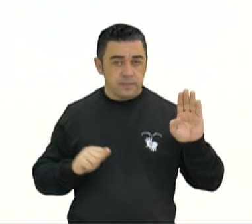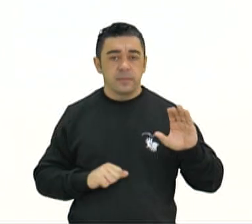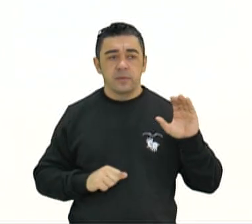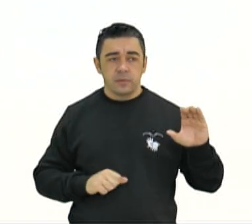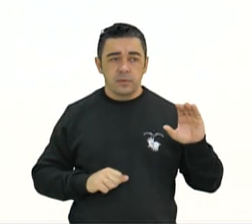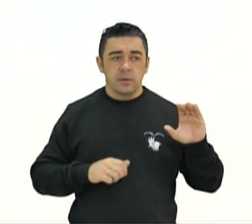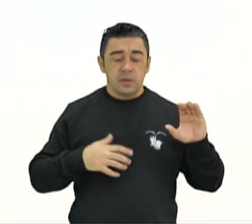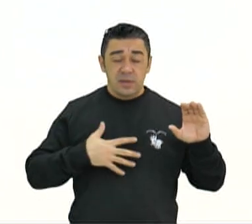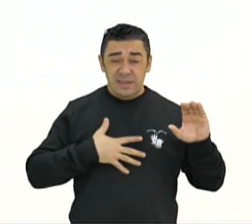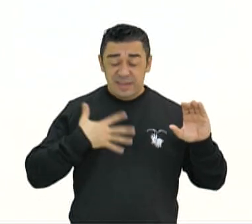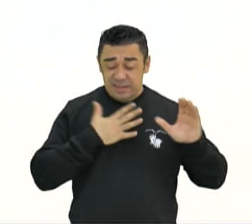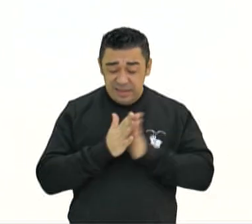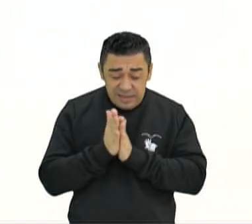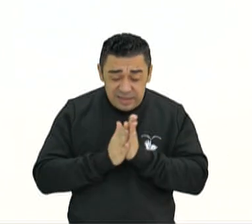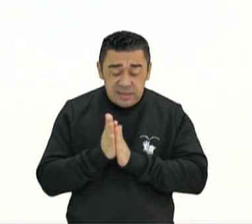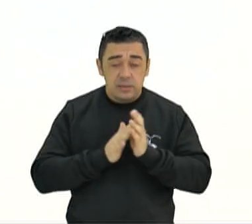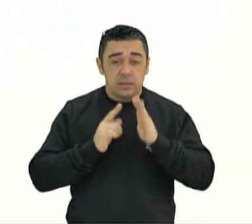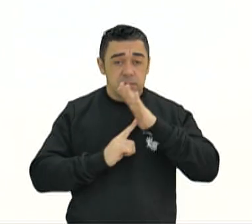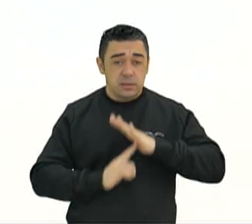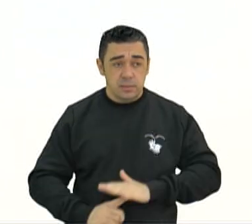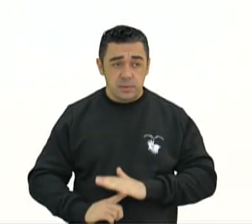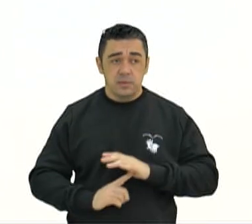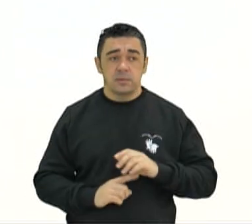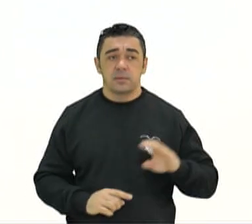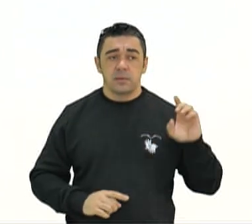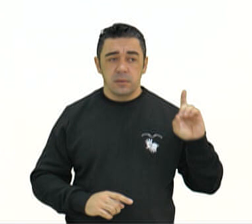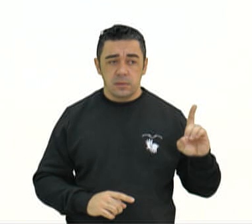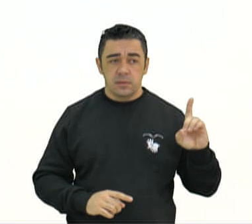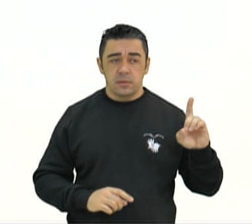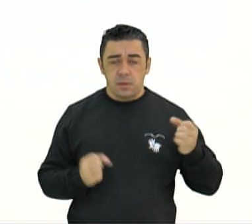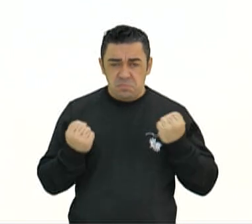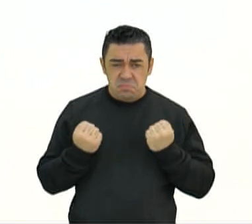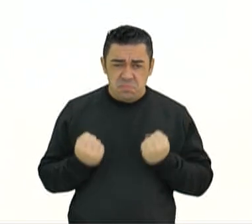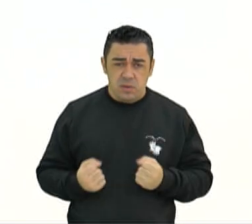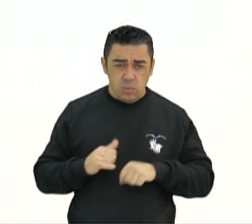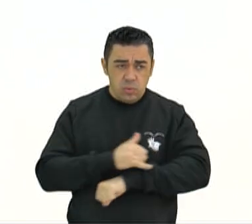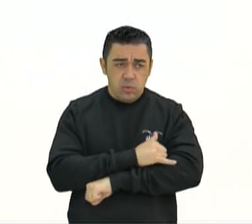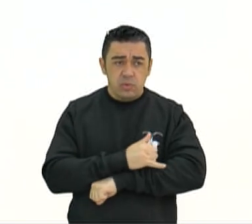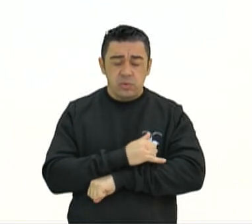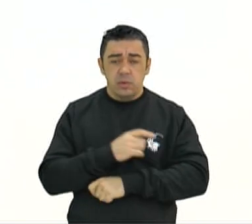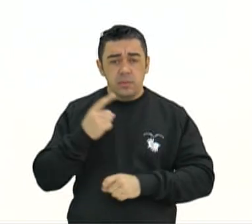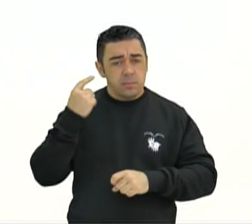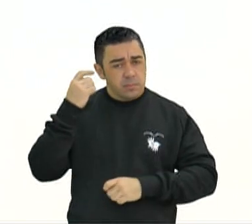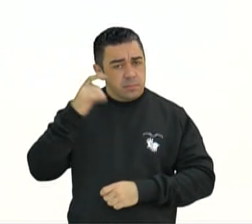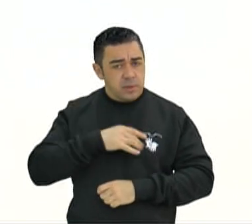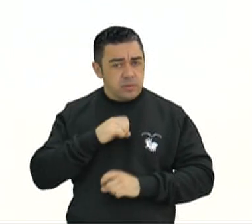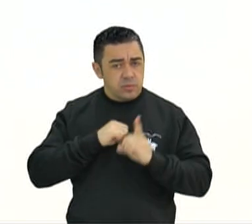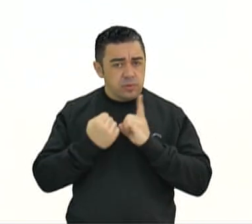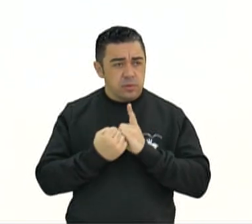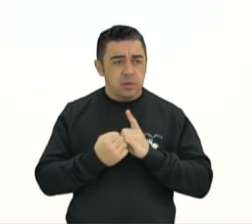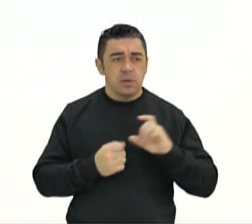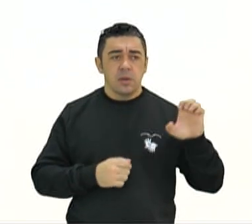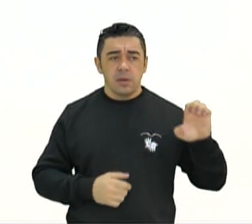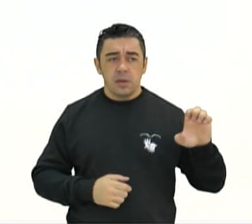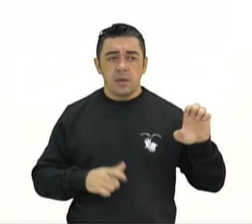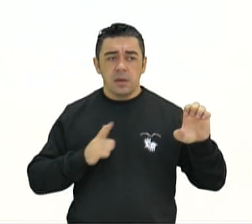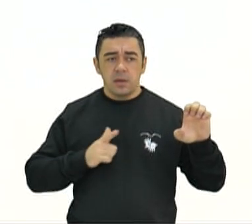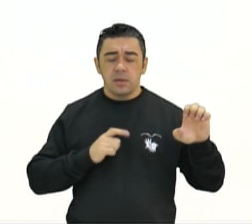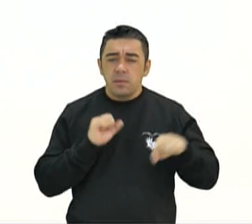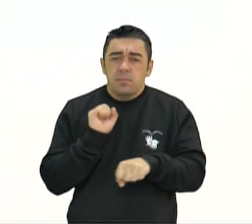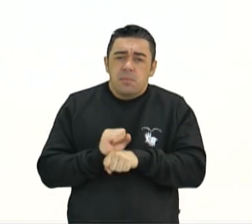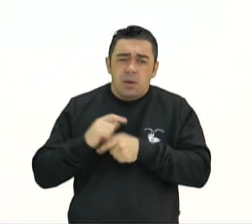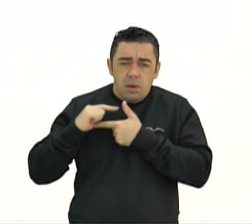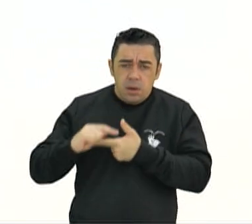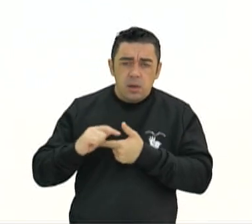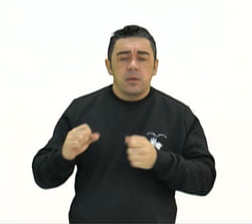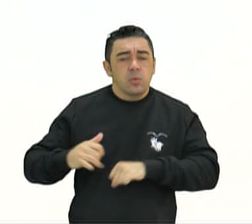ansiedade e depressão, letra D, sobrepeso e fobia social, ou letra E, sedentarismo e obesidade. Então,